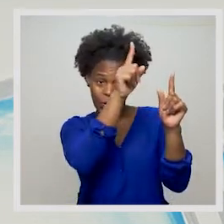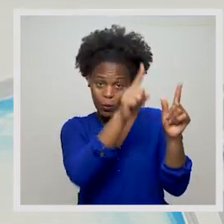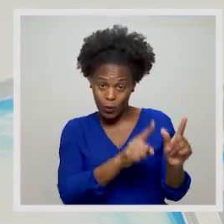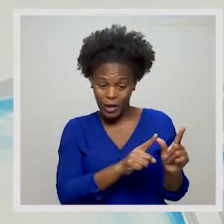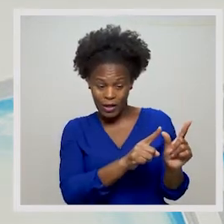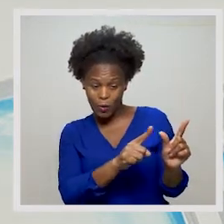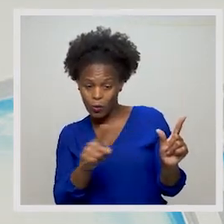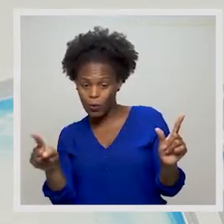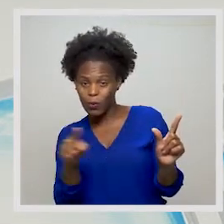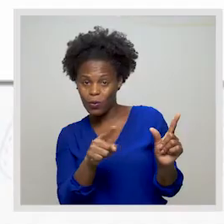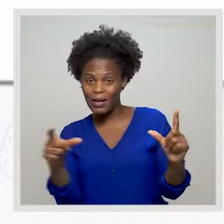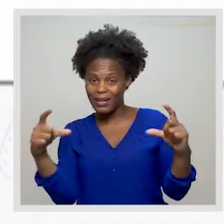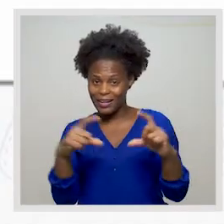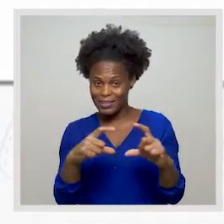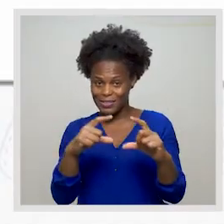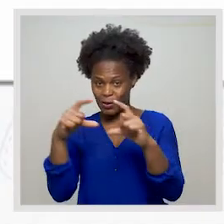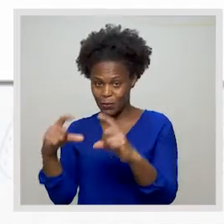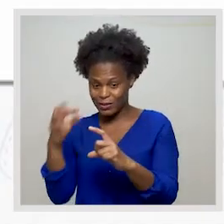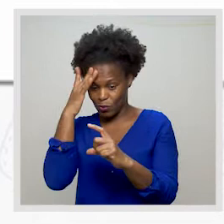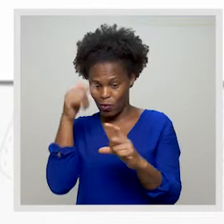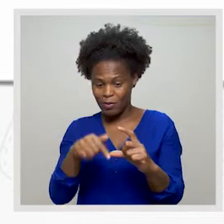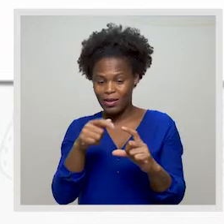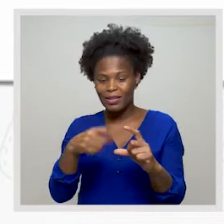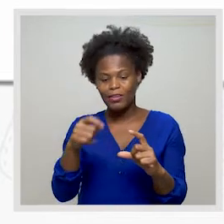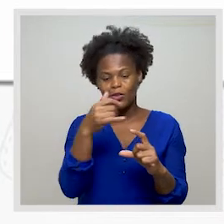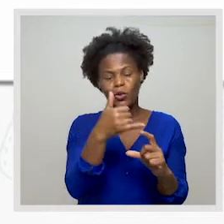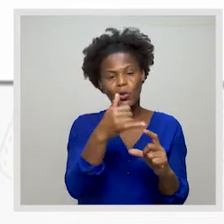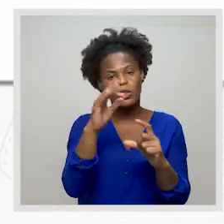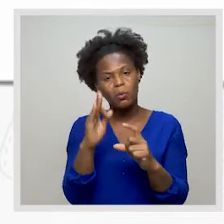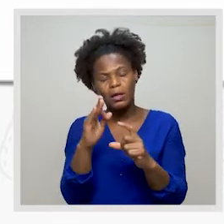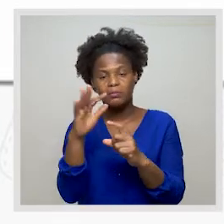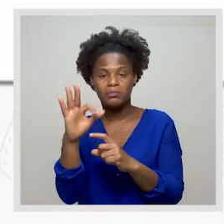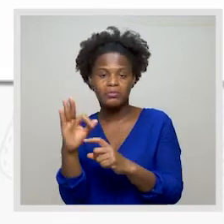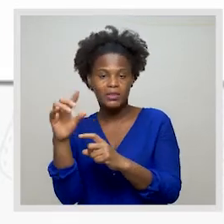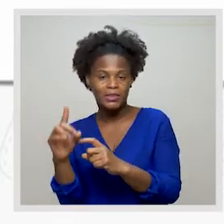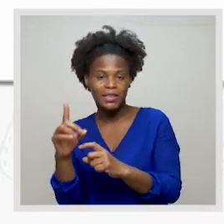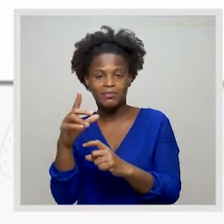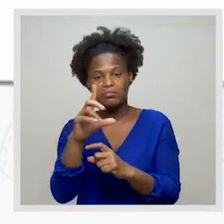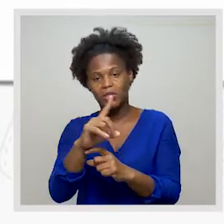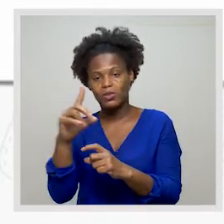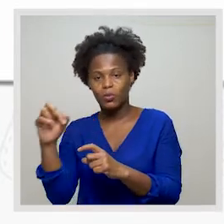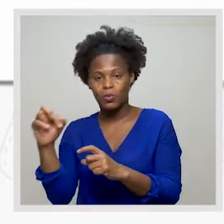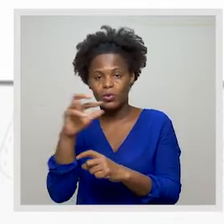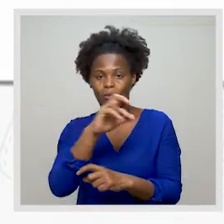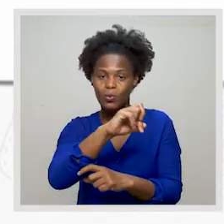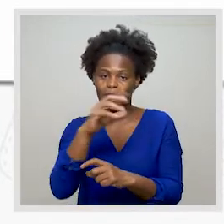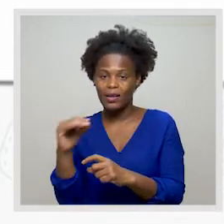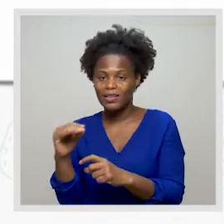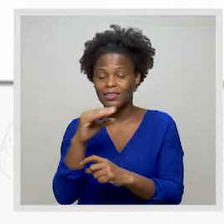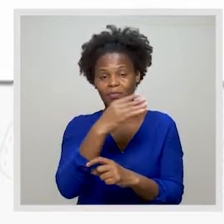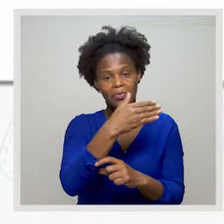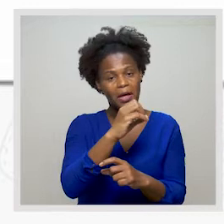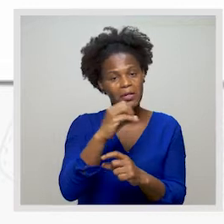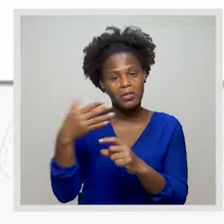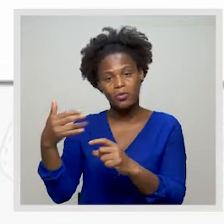eixo horizontal temos as classes, classe 2 a 4, 4 a 6, 6 a 8, 8 a